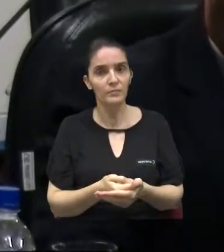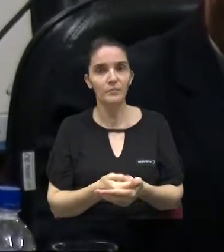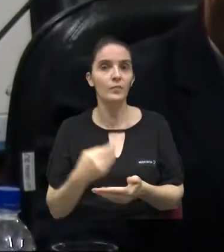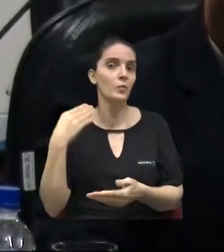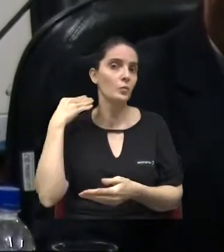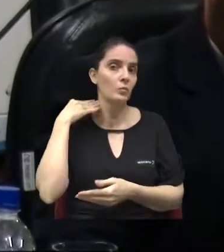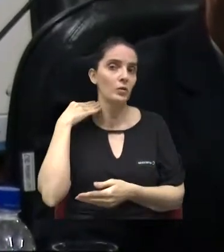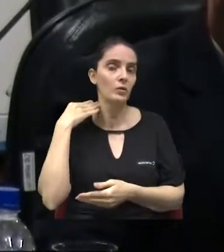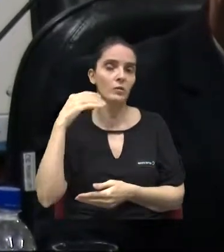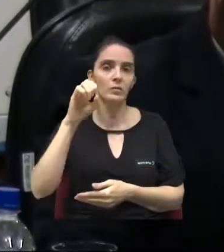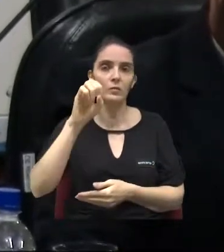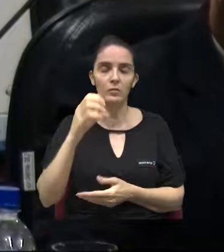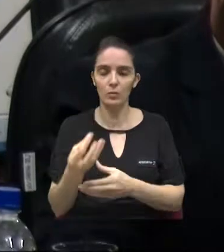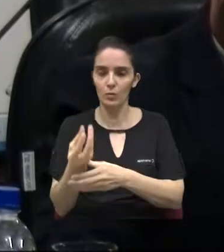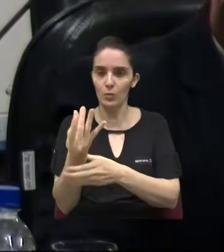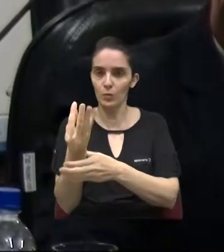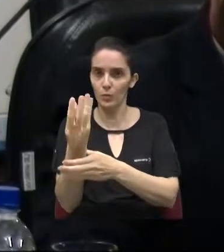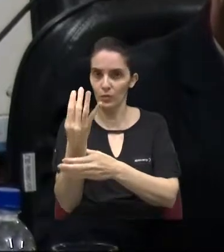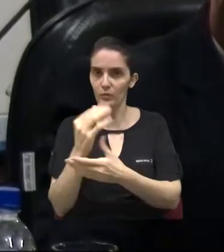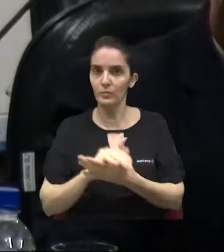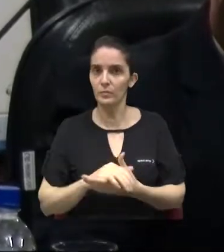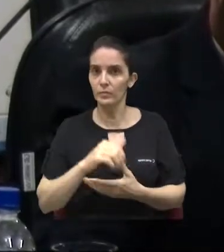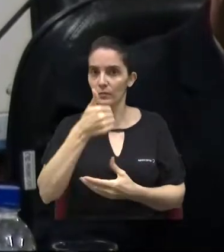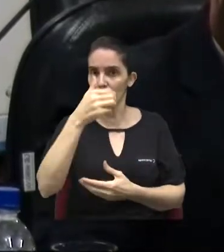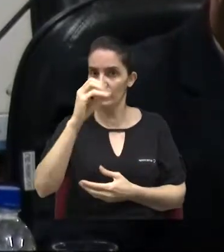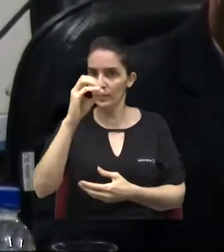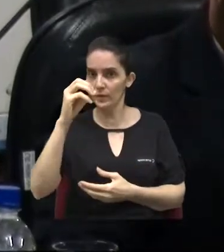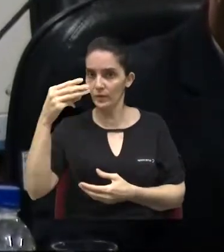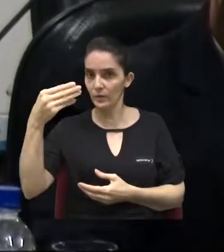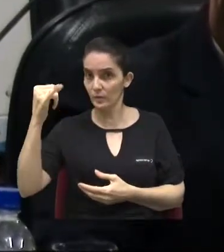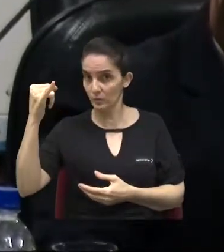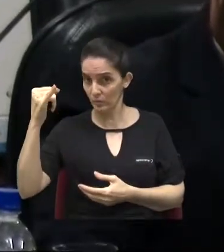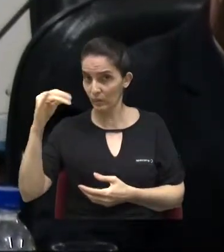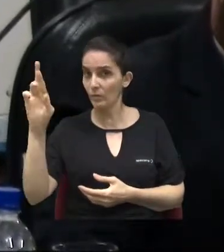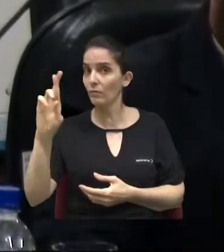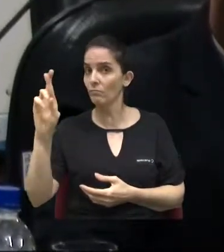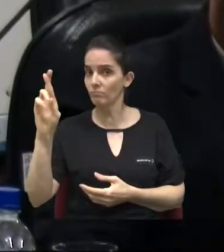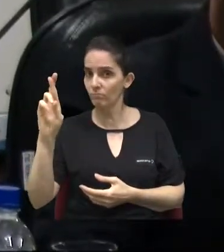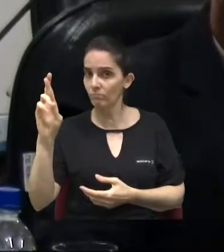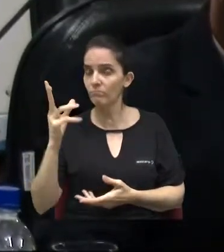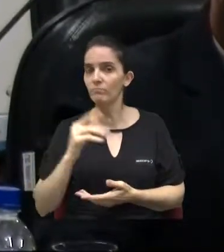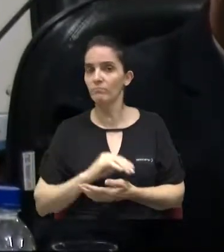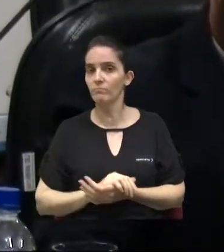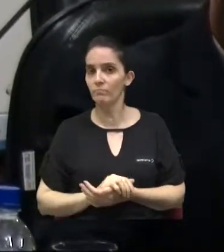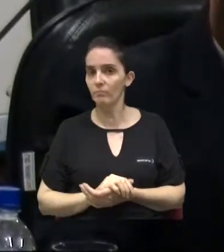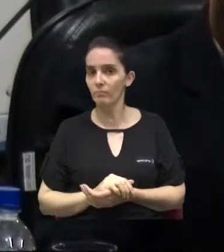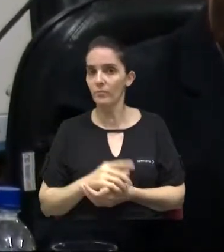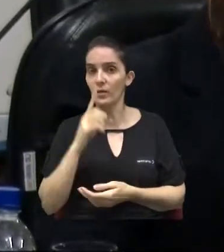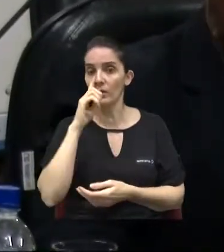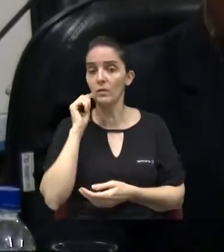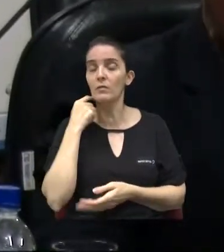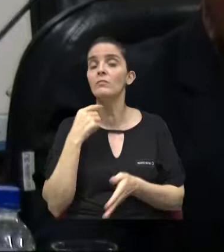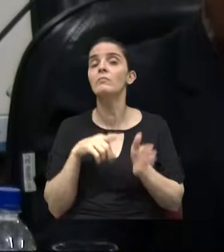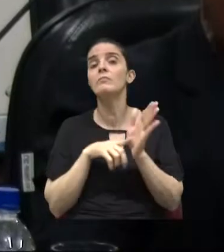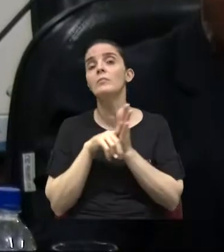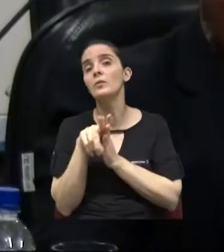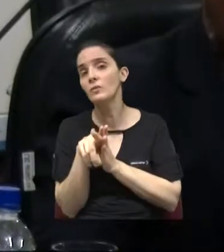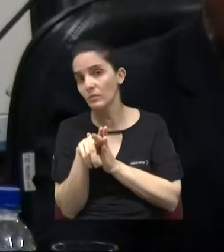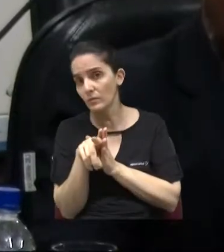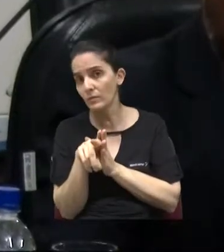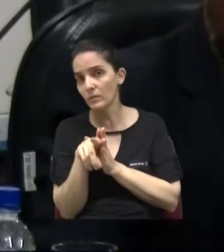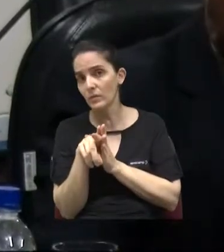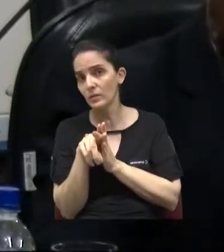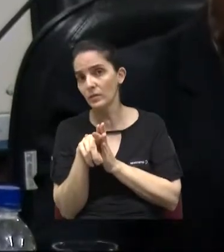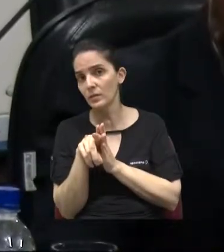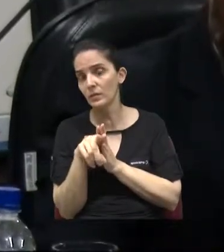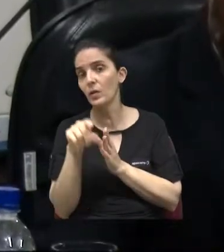Santander, em cerca de quase 100 milhões de reais. E eu pergunto aos nobres vereadores, o